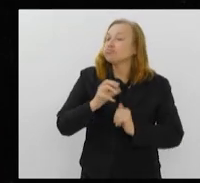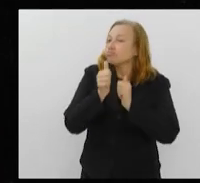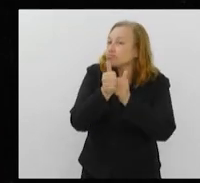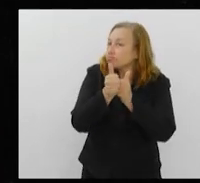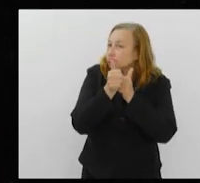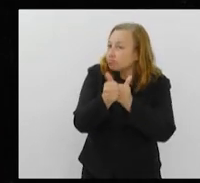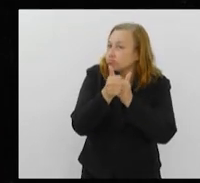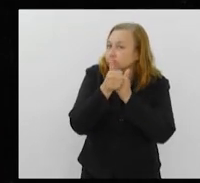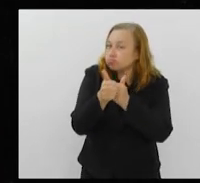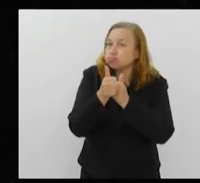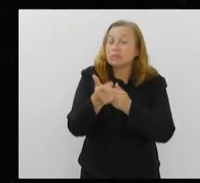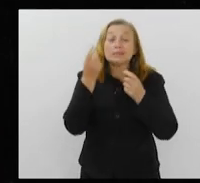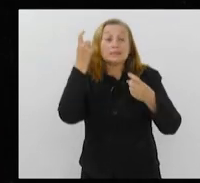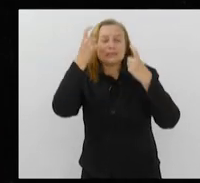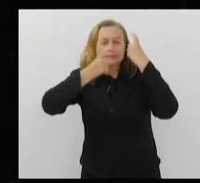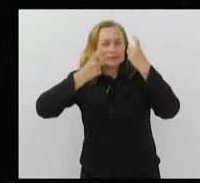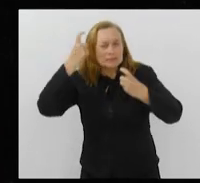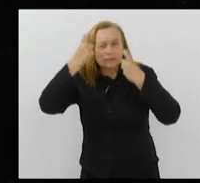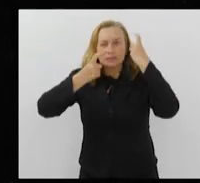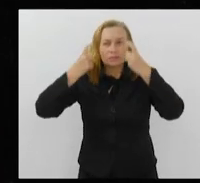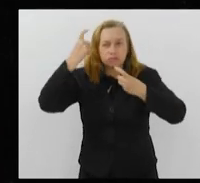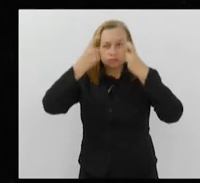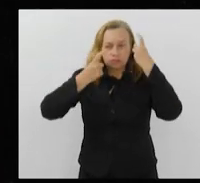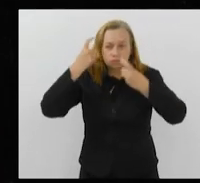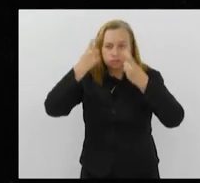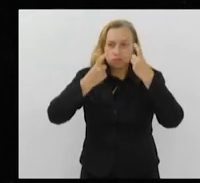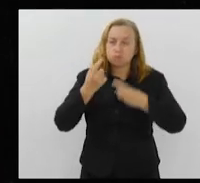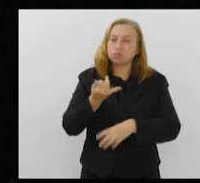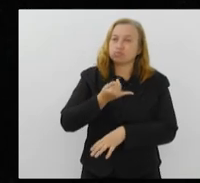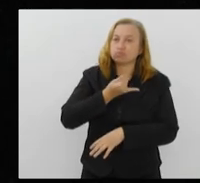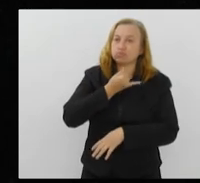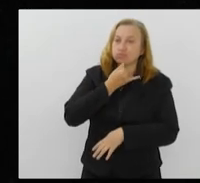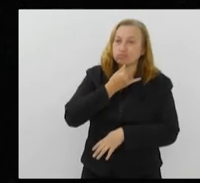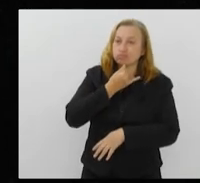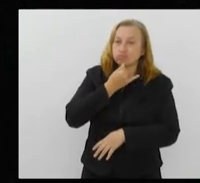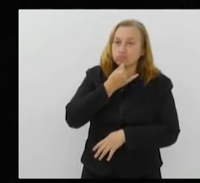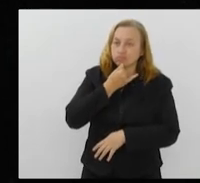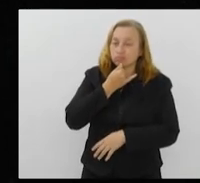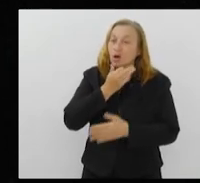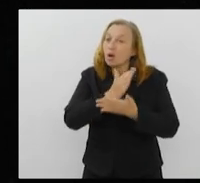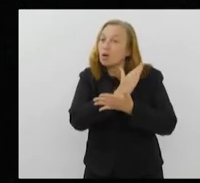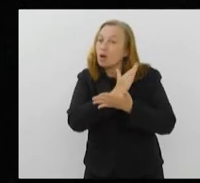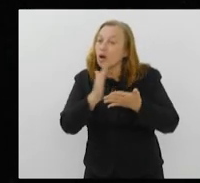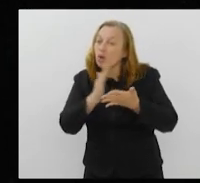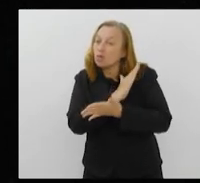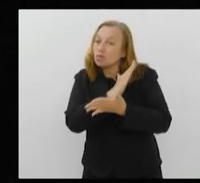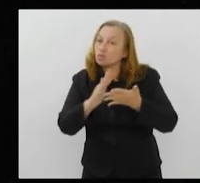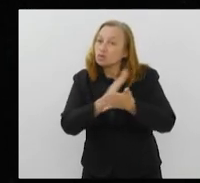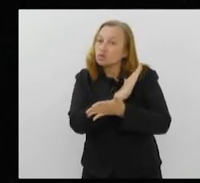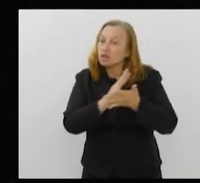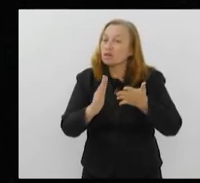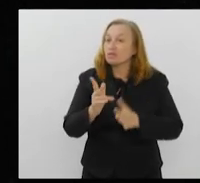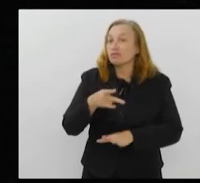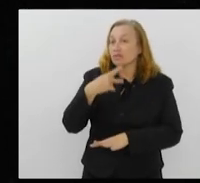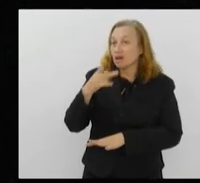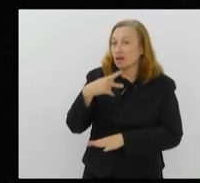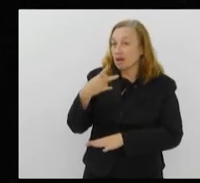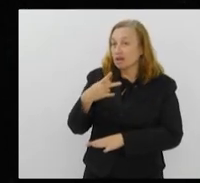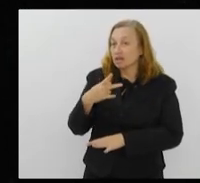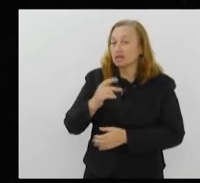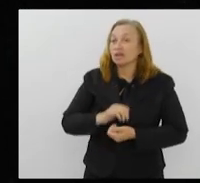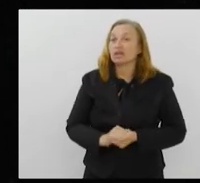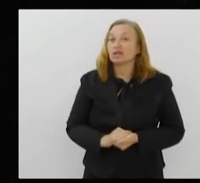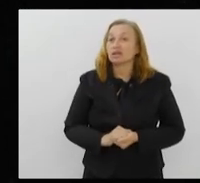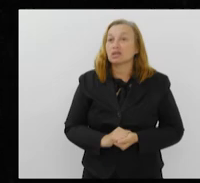com muita preocupação e indignação o que alguns têm sugerido ser um